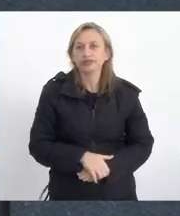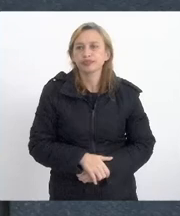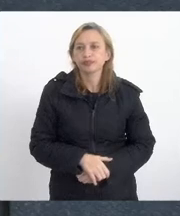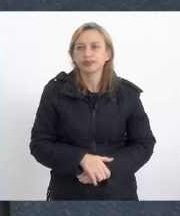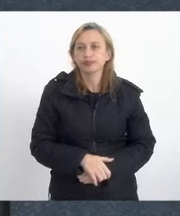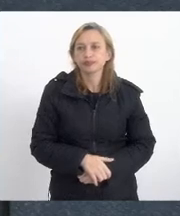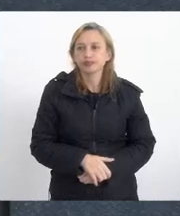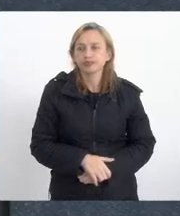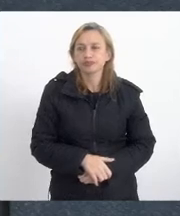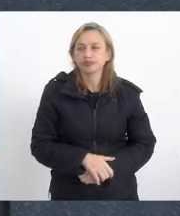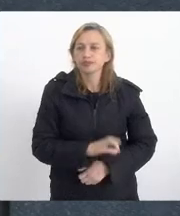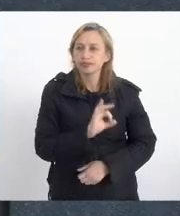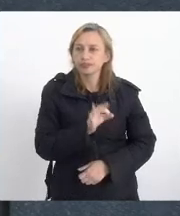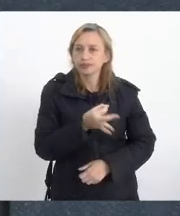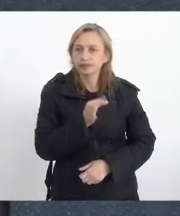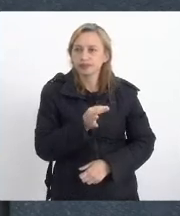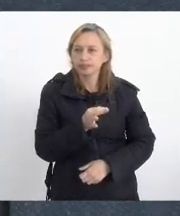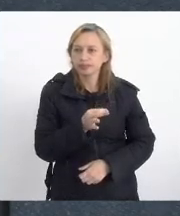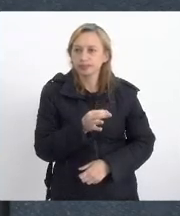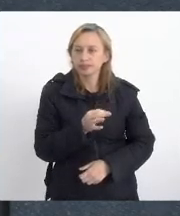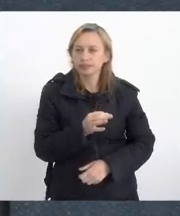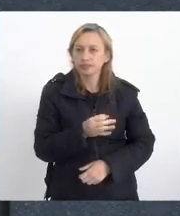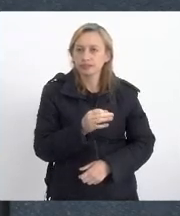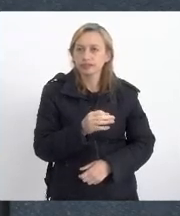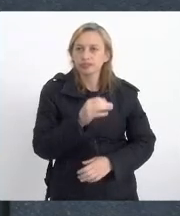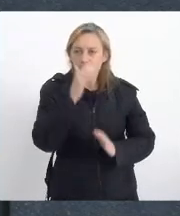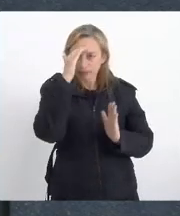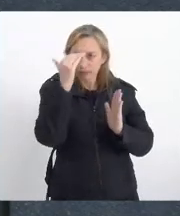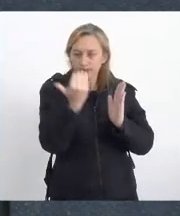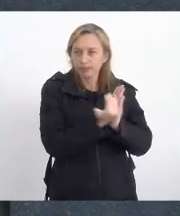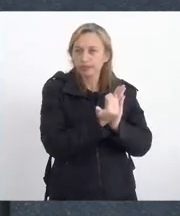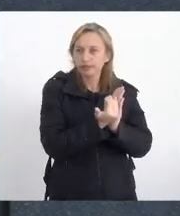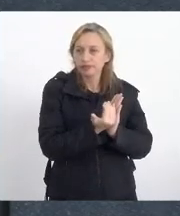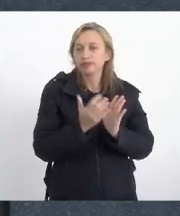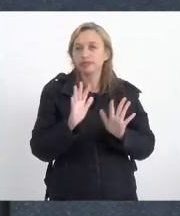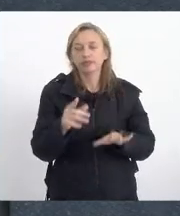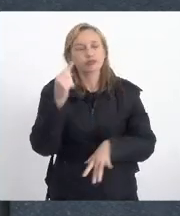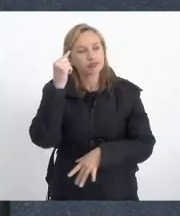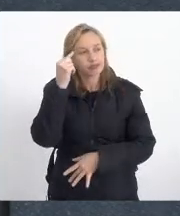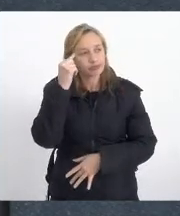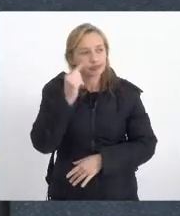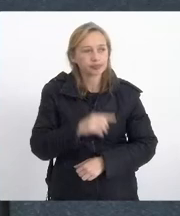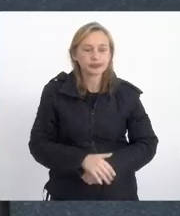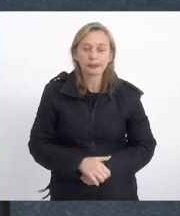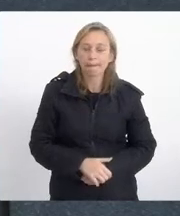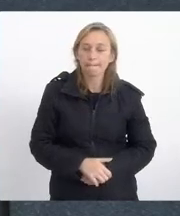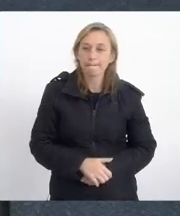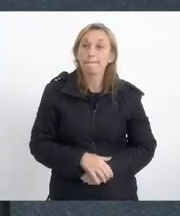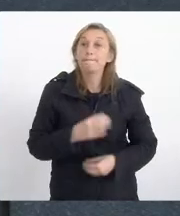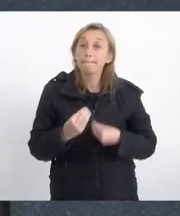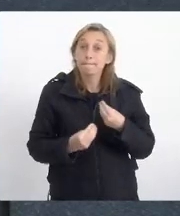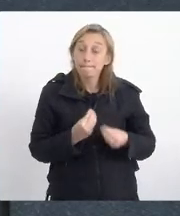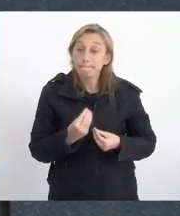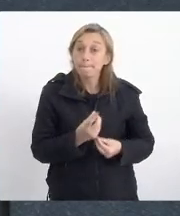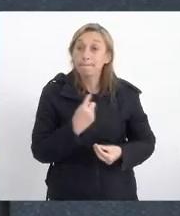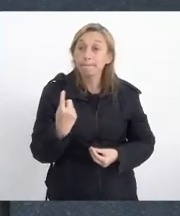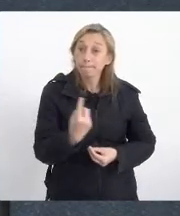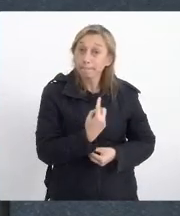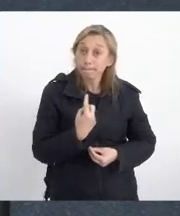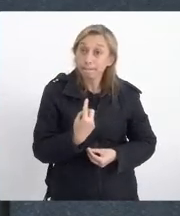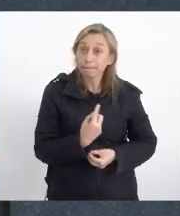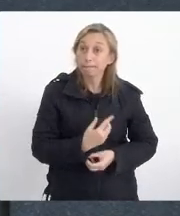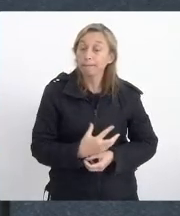E ela é prudente que seja aplicada. E a aplicação dela nos conduz à seguinte reflexão. Como que nós vamos